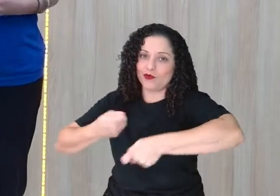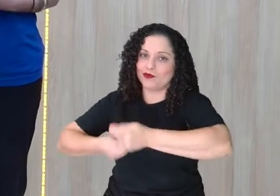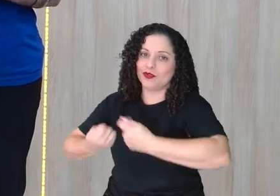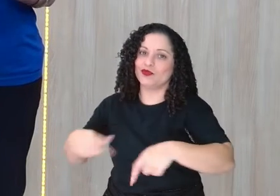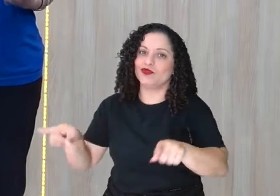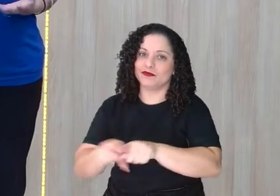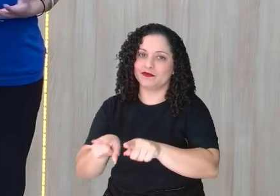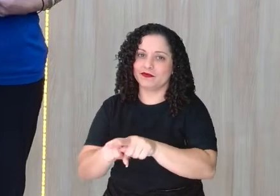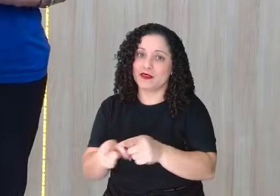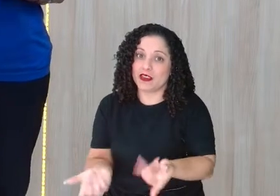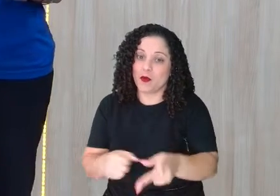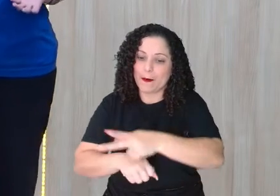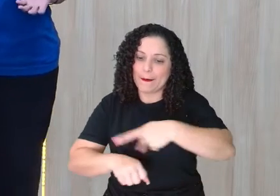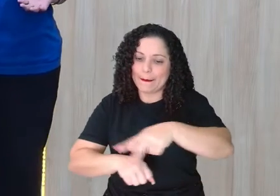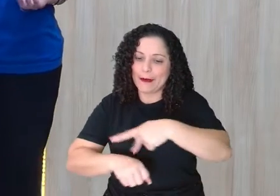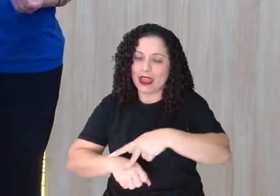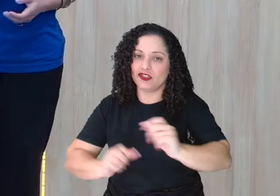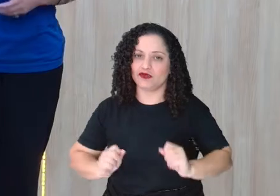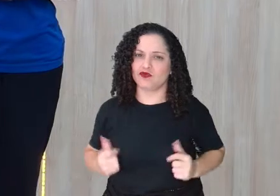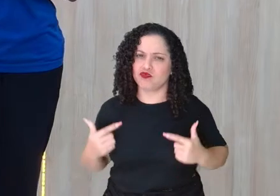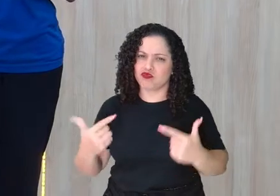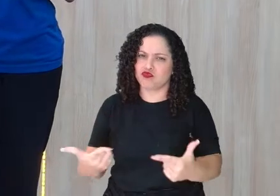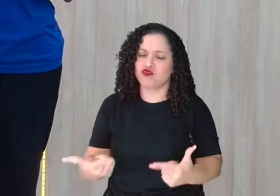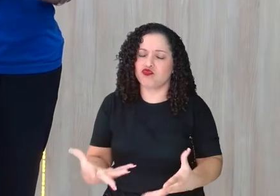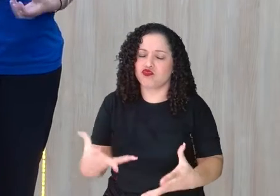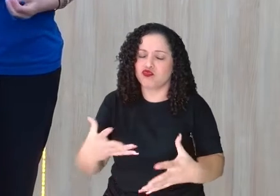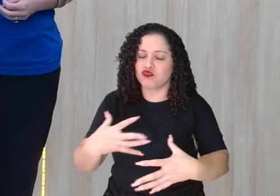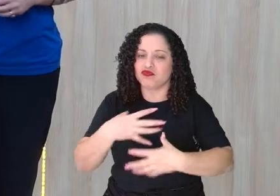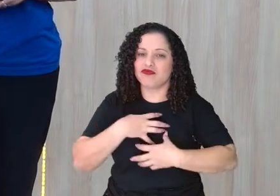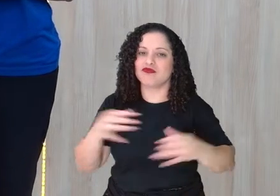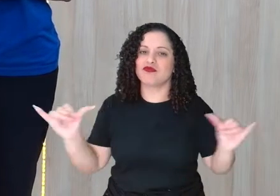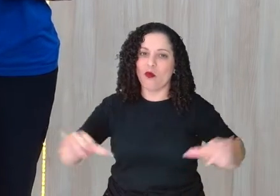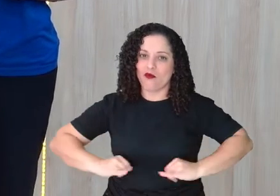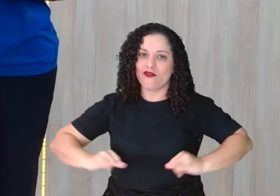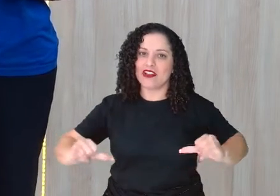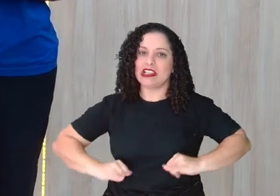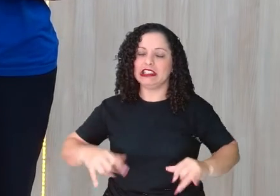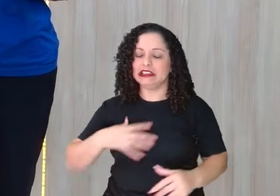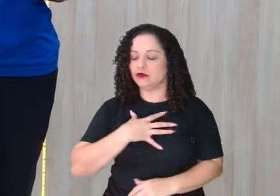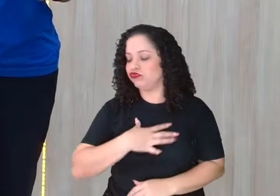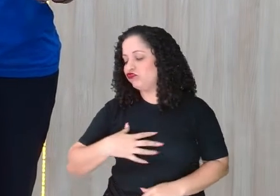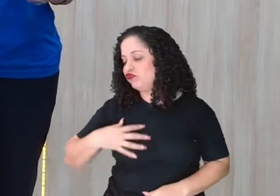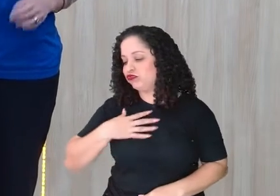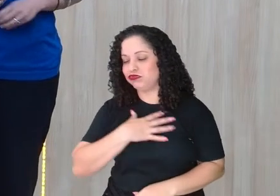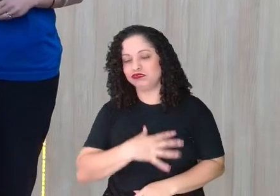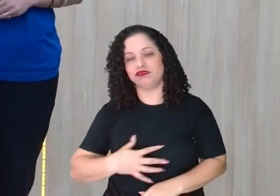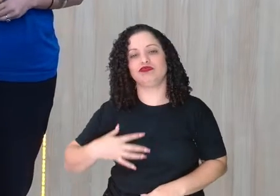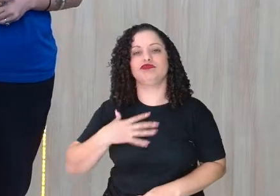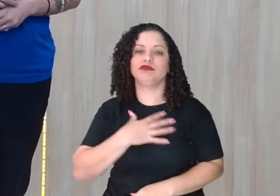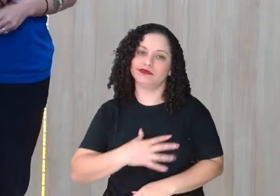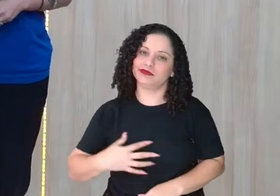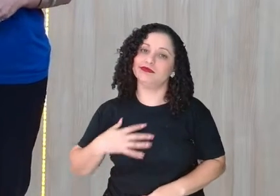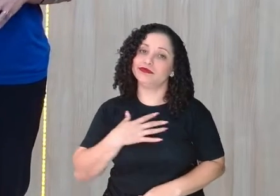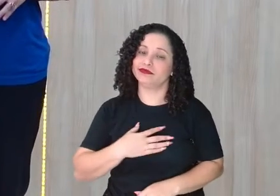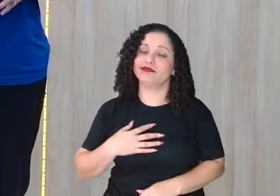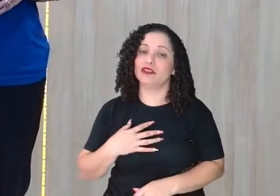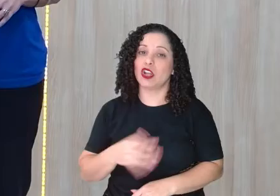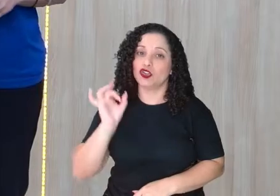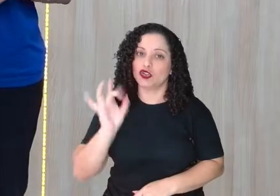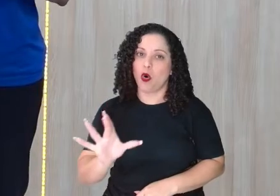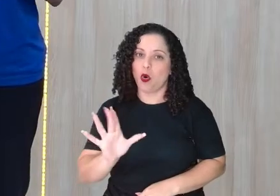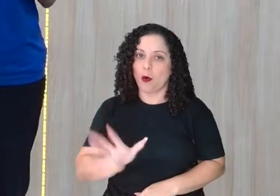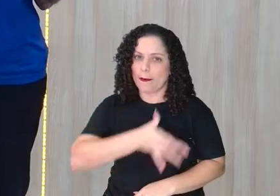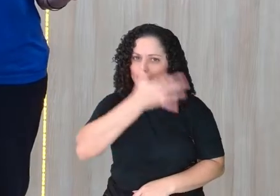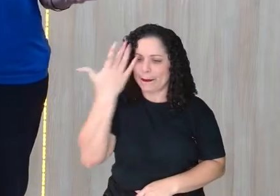determinado país, nação, enfrenta, né? E causa um desconforto, uma insatisfação por parte, né? Ou não só da